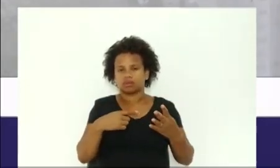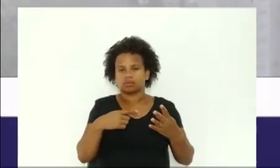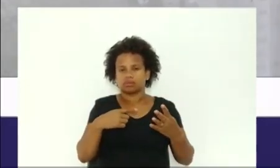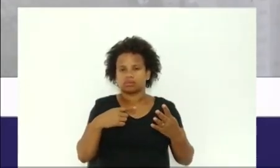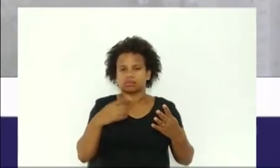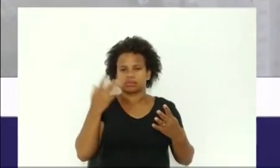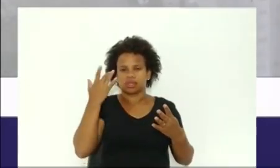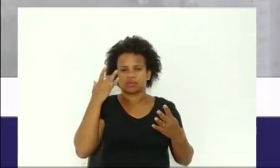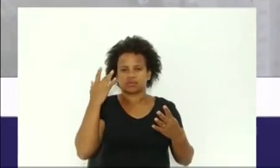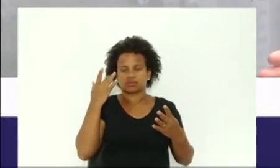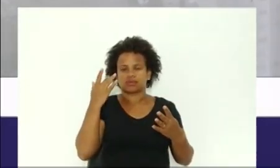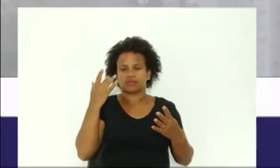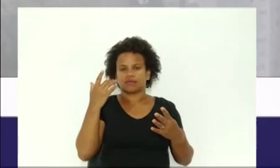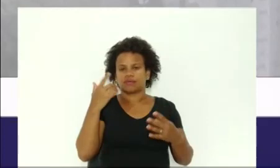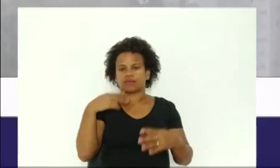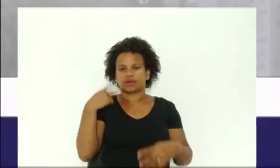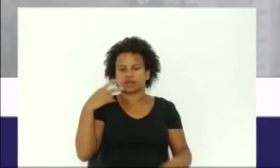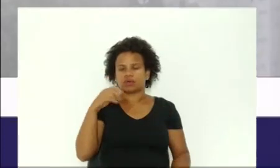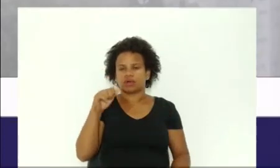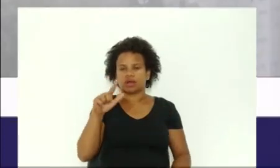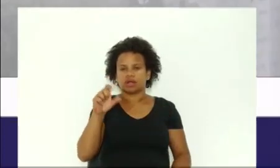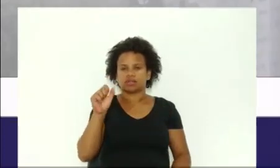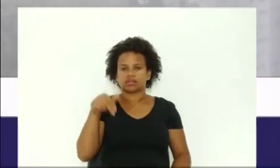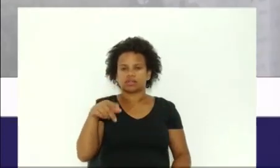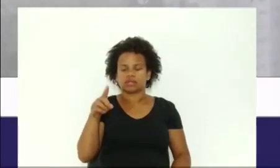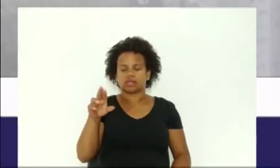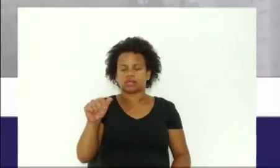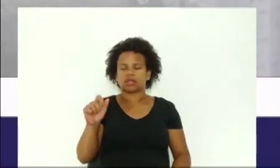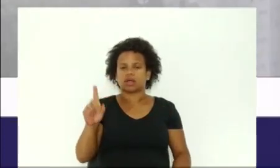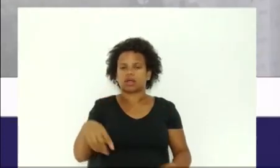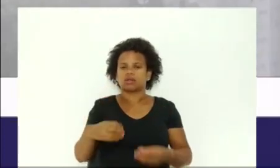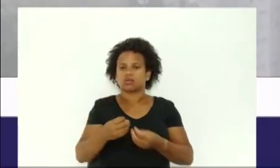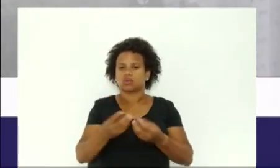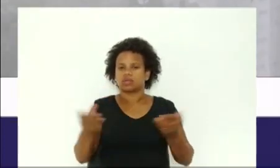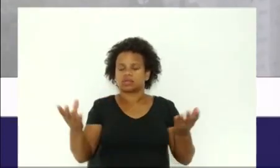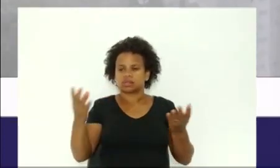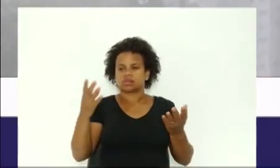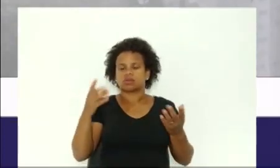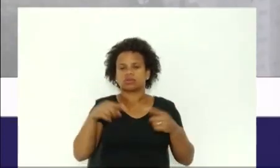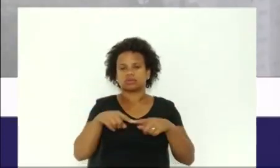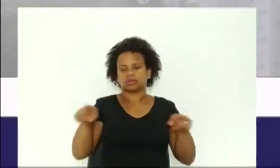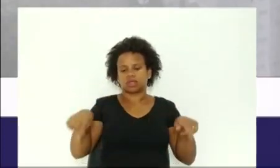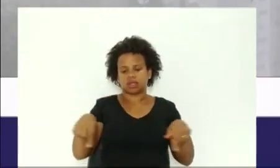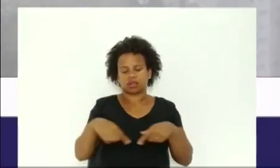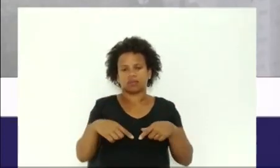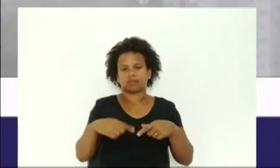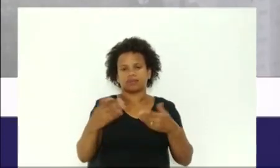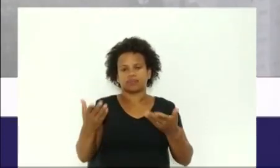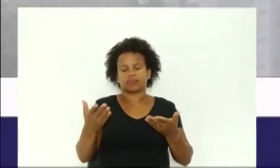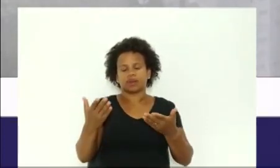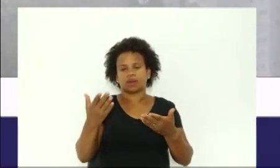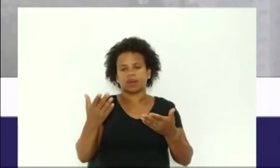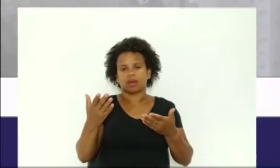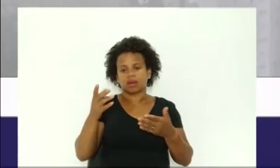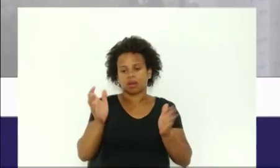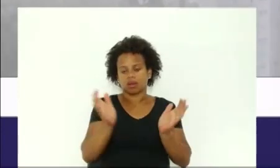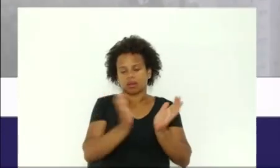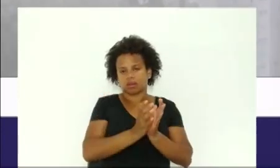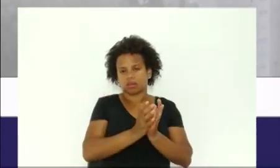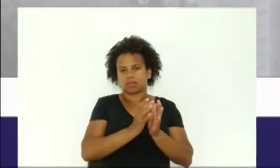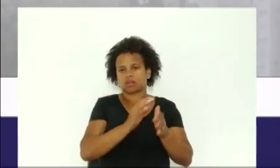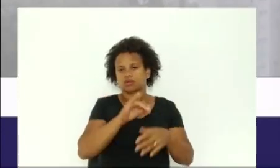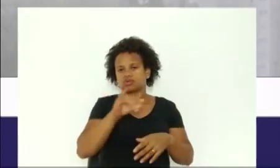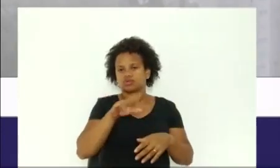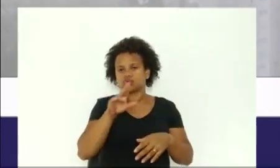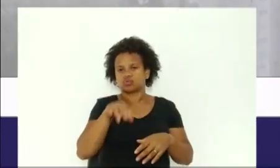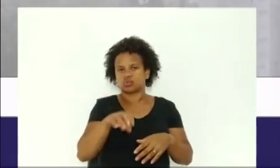Alessandra, de doação de terrenos. Então, mérito para toda a equipe lá do nosso querido Junô, parabéns a todos vocês e parabéns